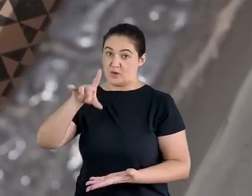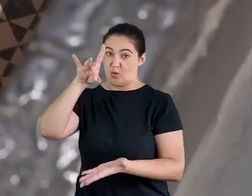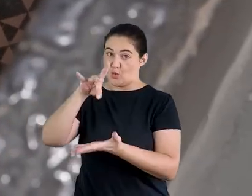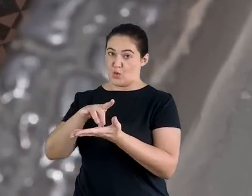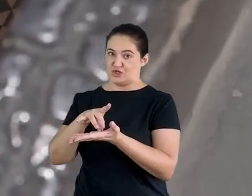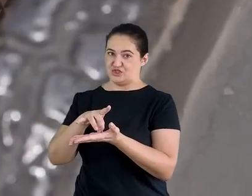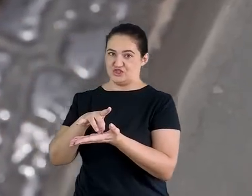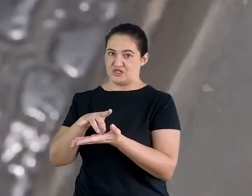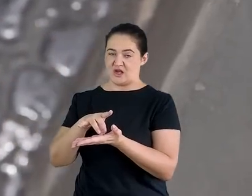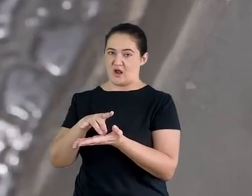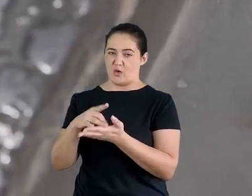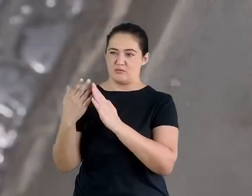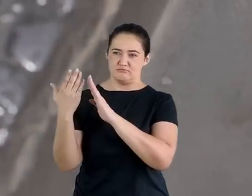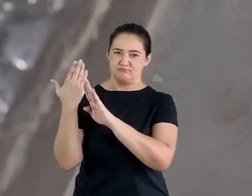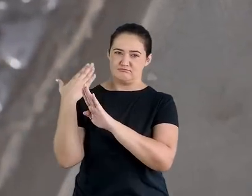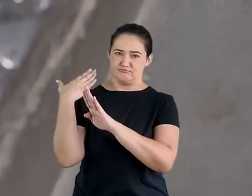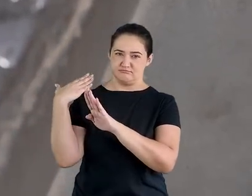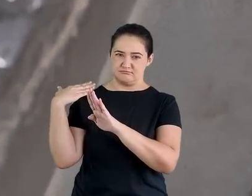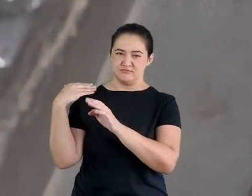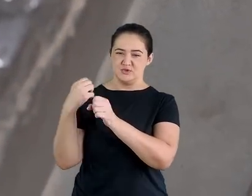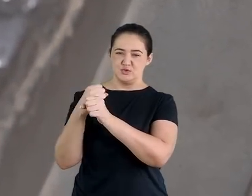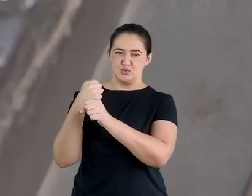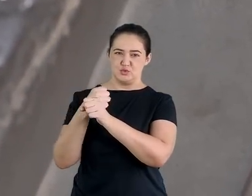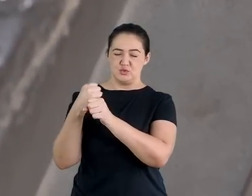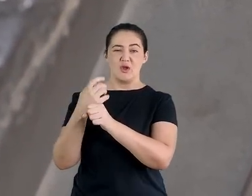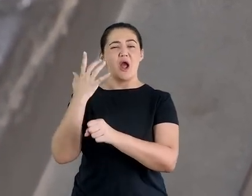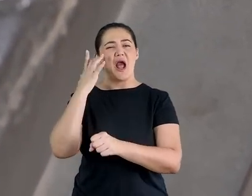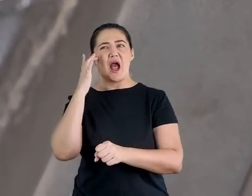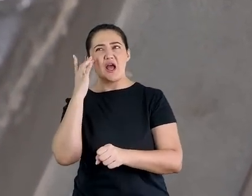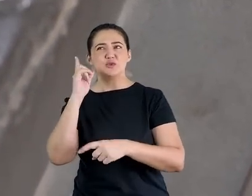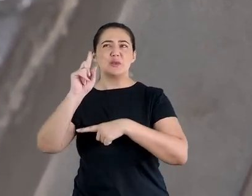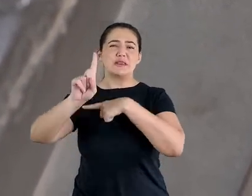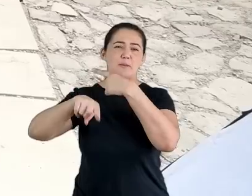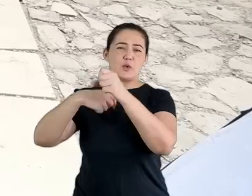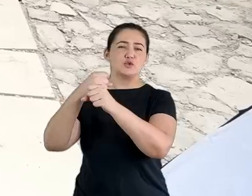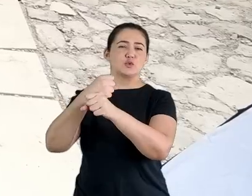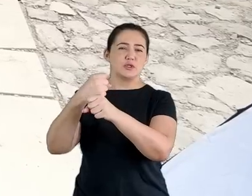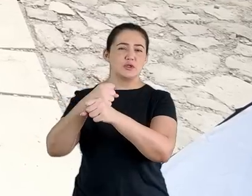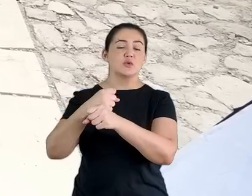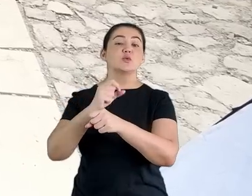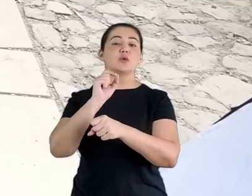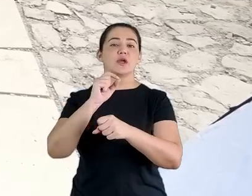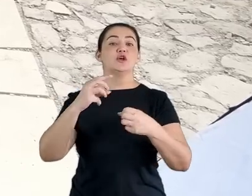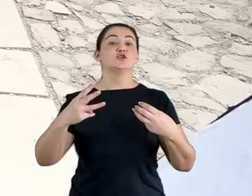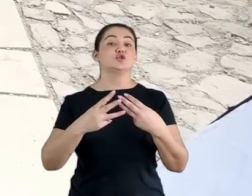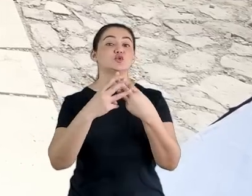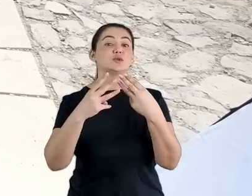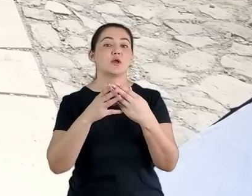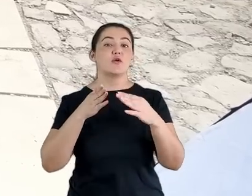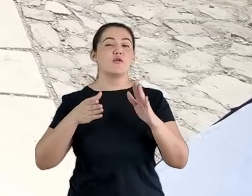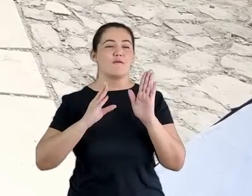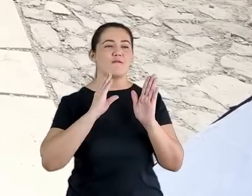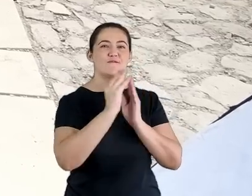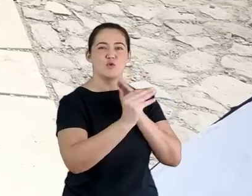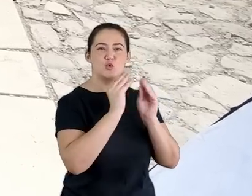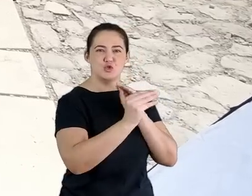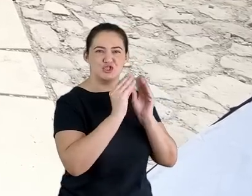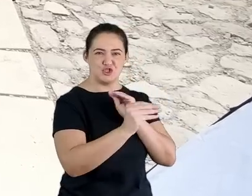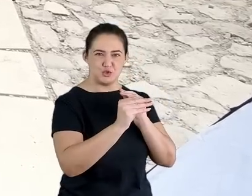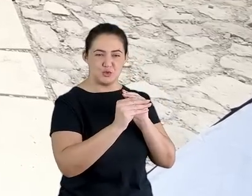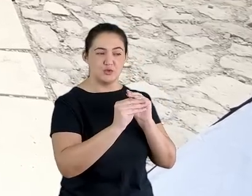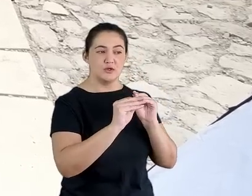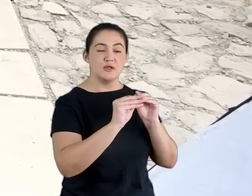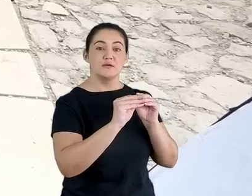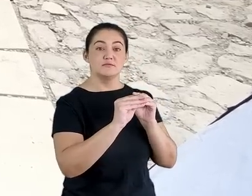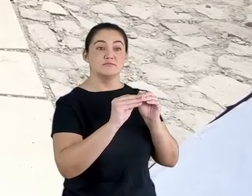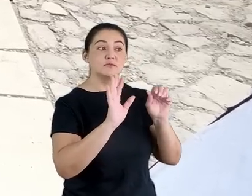da estrutura. Muitos pensam que essa piscina foi construída aqui pelos rebeldes que tomaram o palácio na história que nós vamos contar no